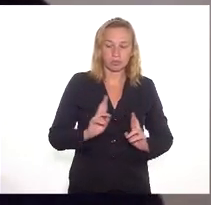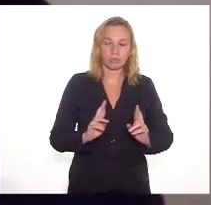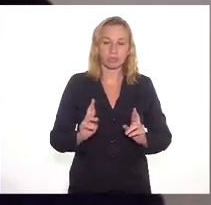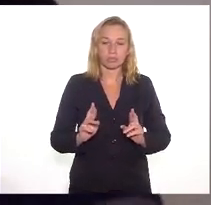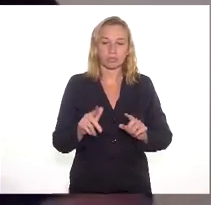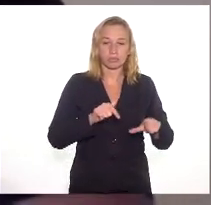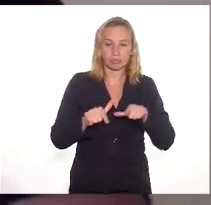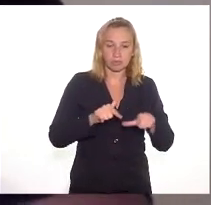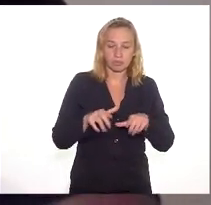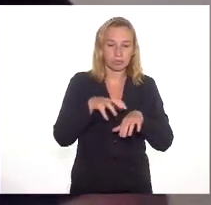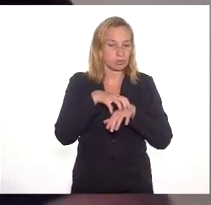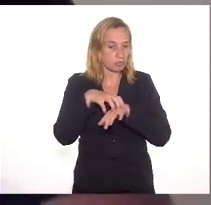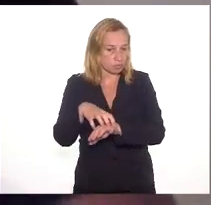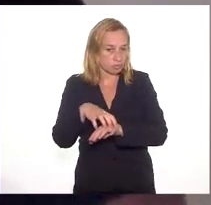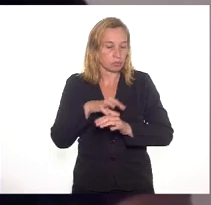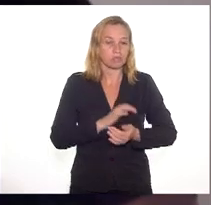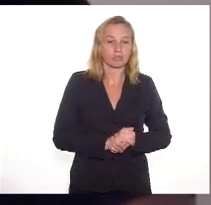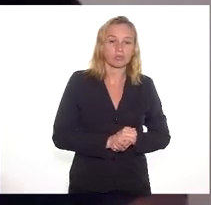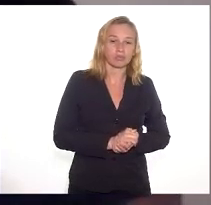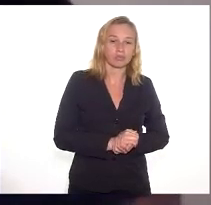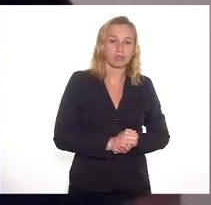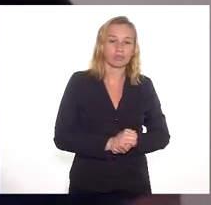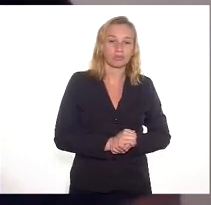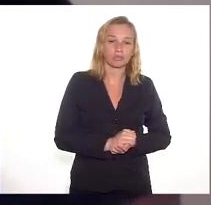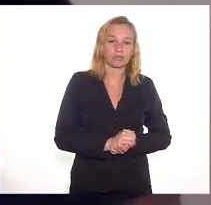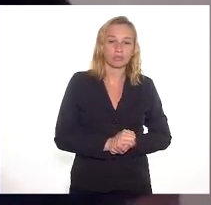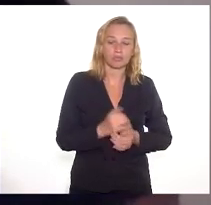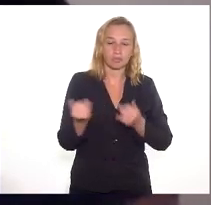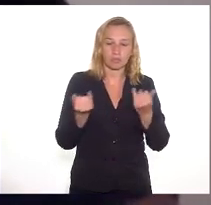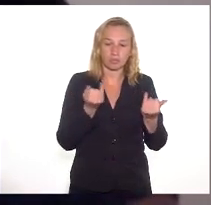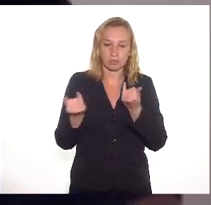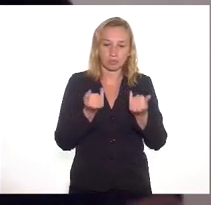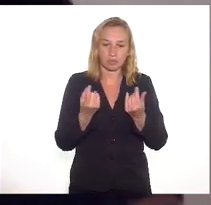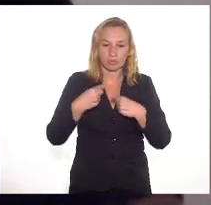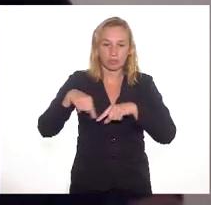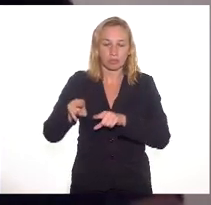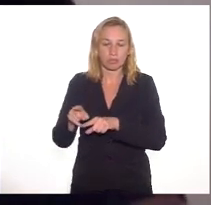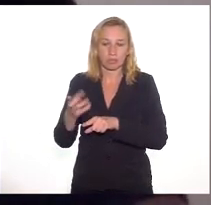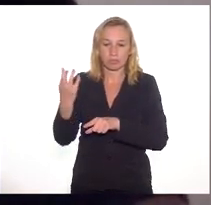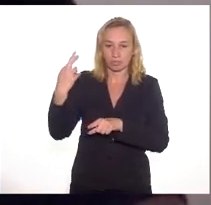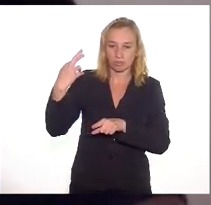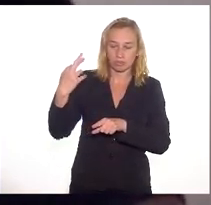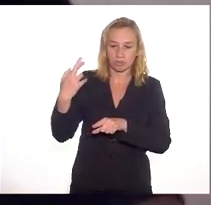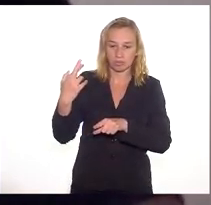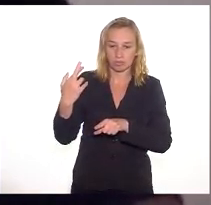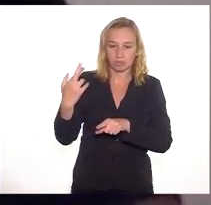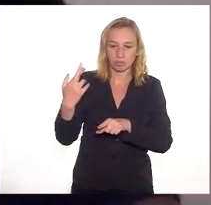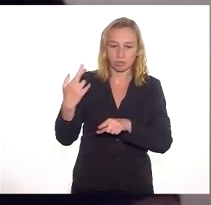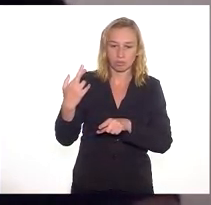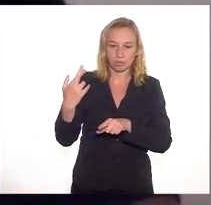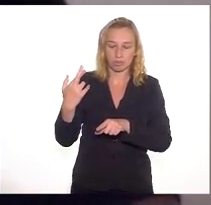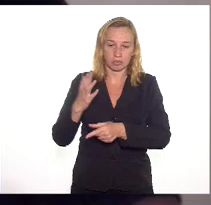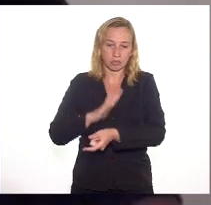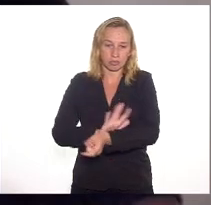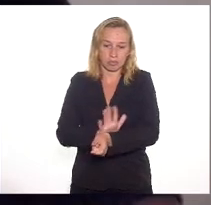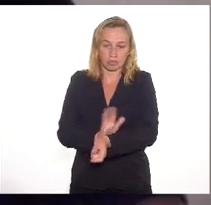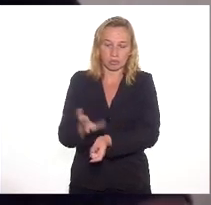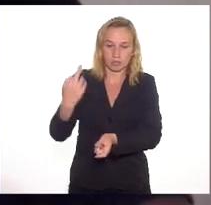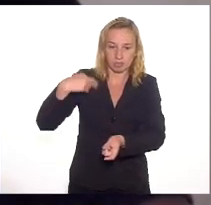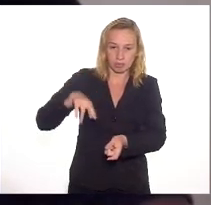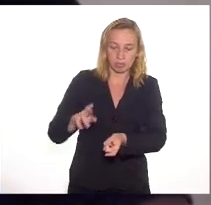nos transportes, pensando na publicização dessas informações de combate à intolerância, da intolerância religiosa enquanto